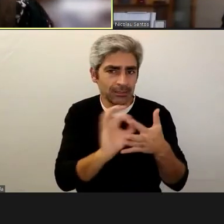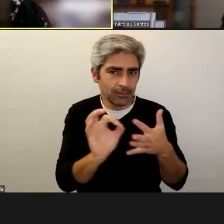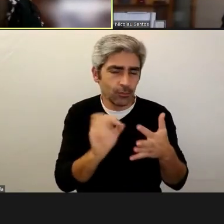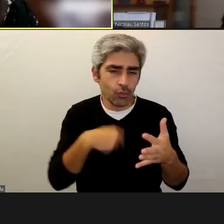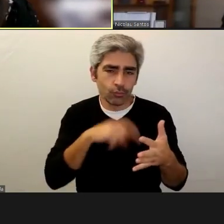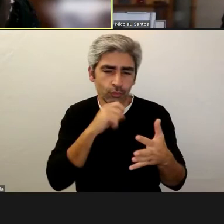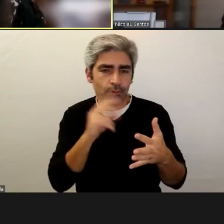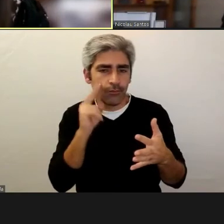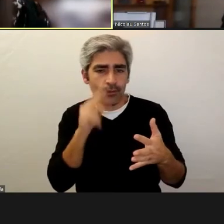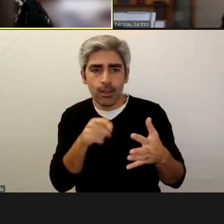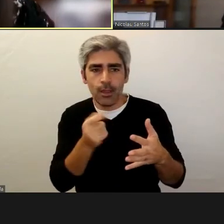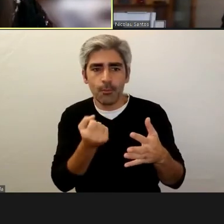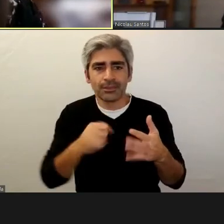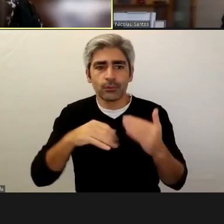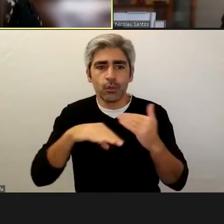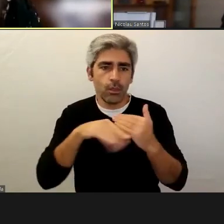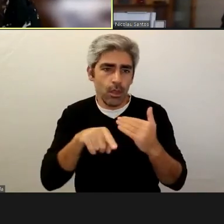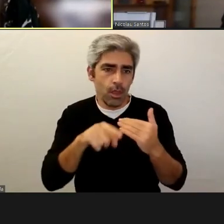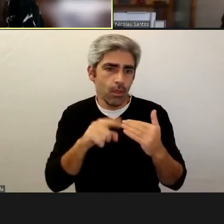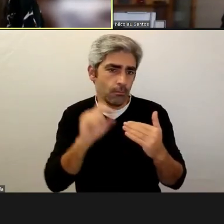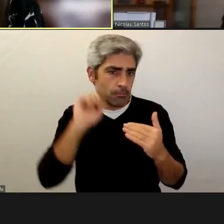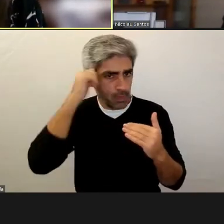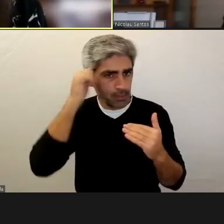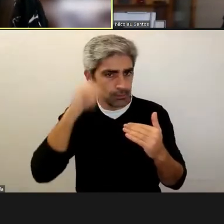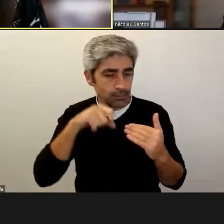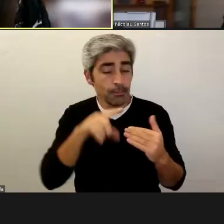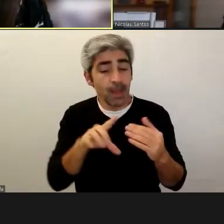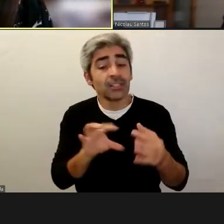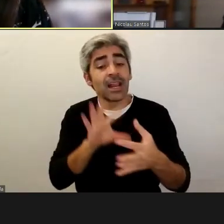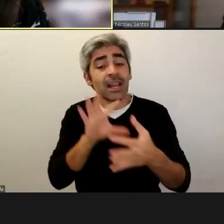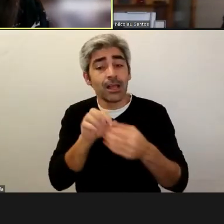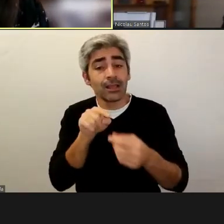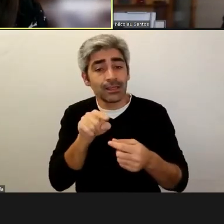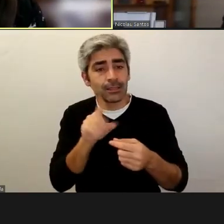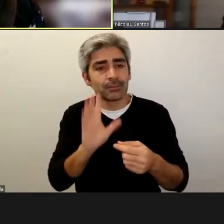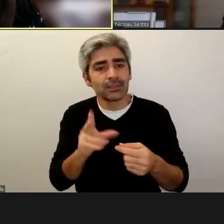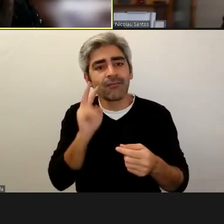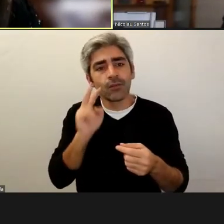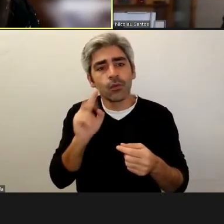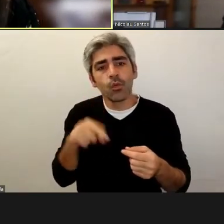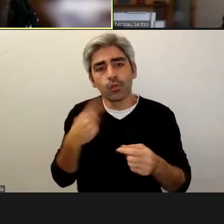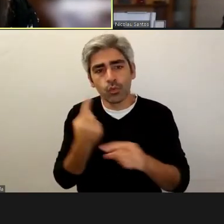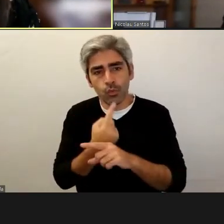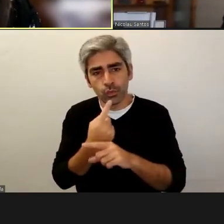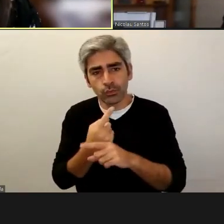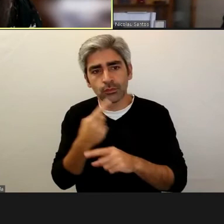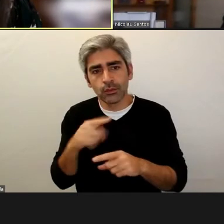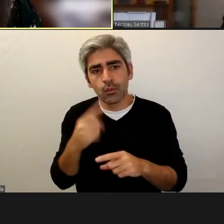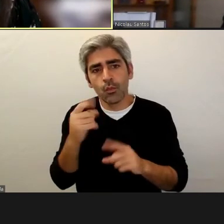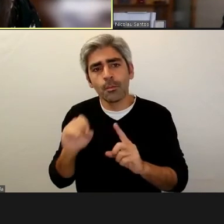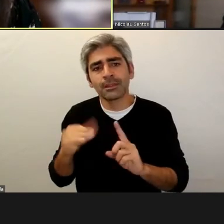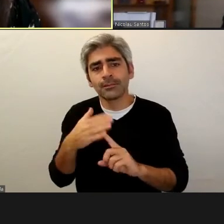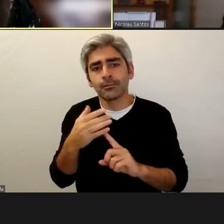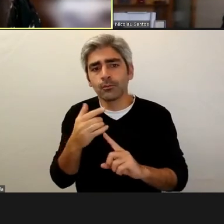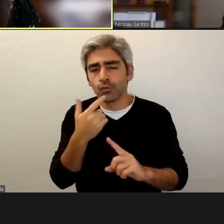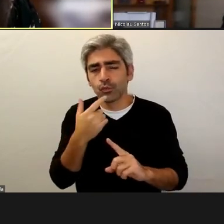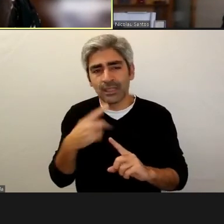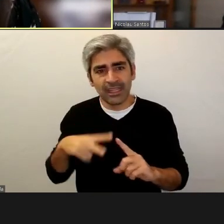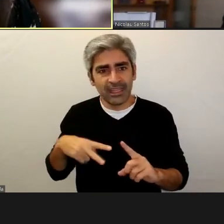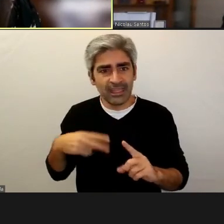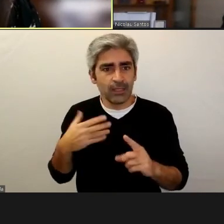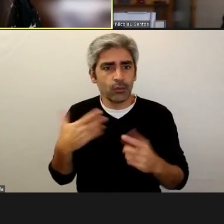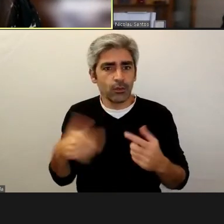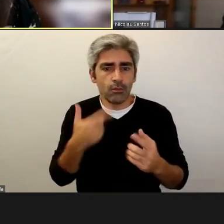estamos a violar o princípio da igualdade. Mas em relação ao princípio da igualdade, é preciso vermos que nós temos aqui um princípio muito rico e temos